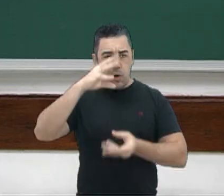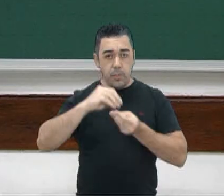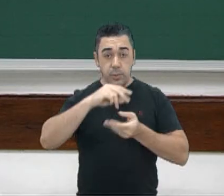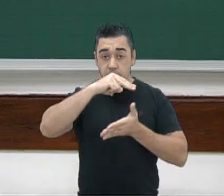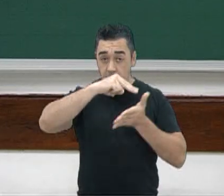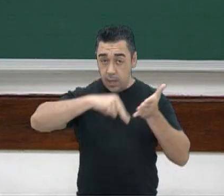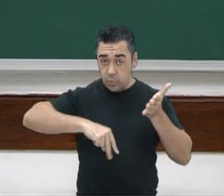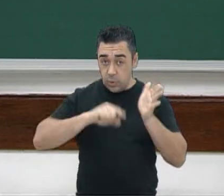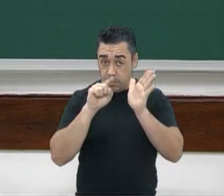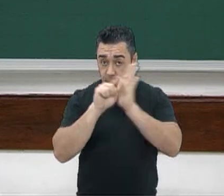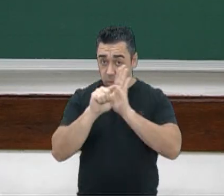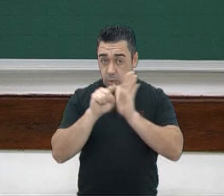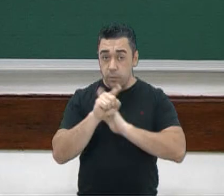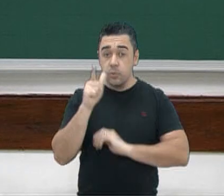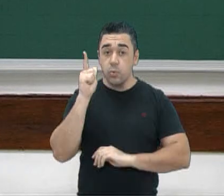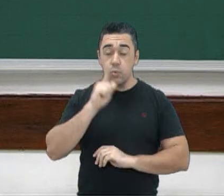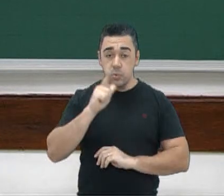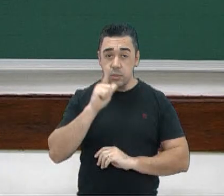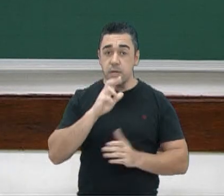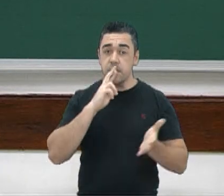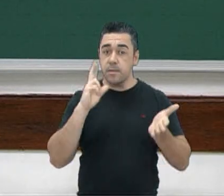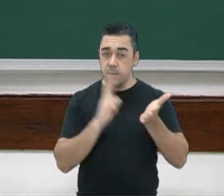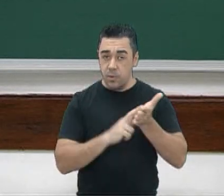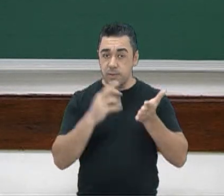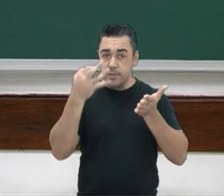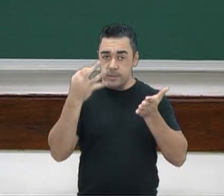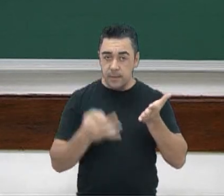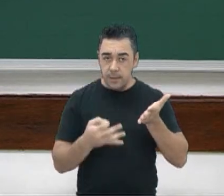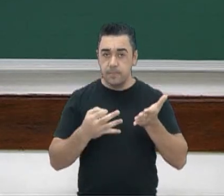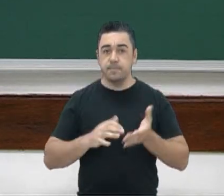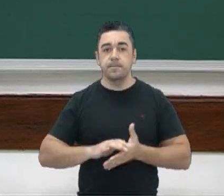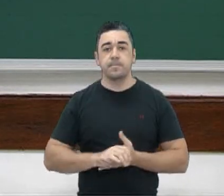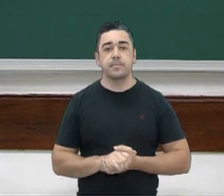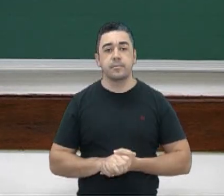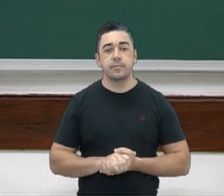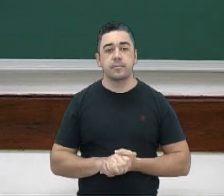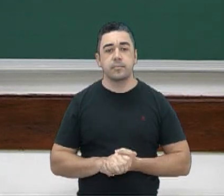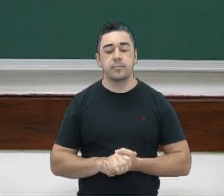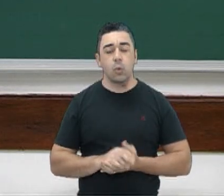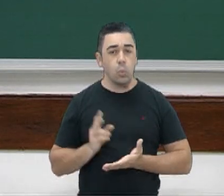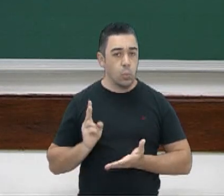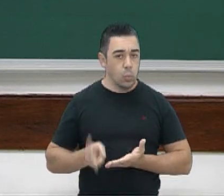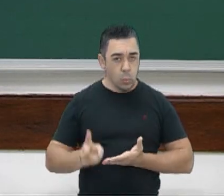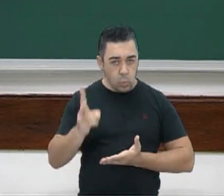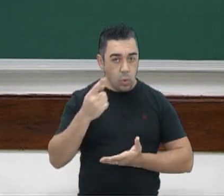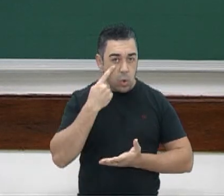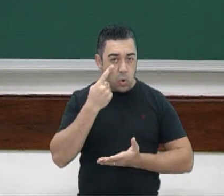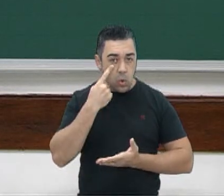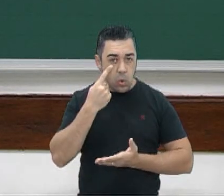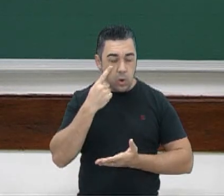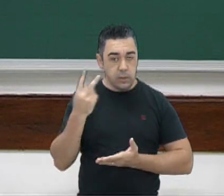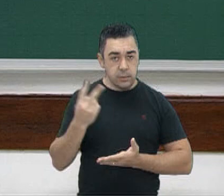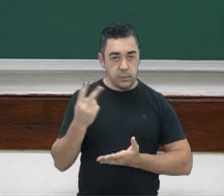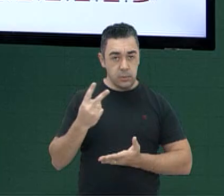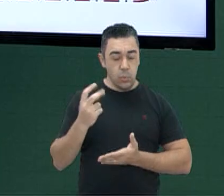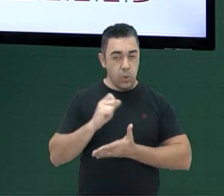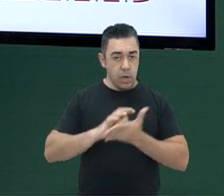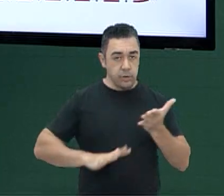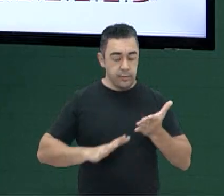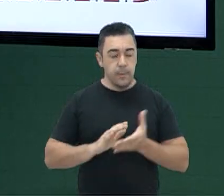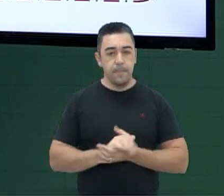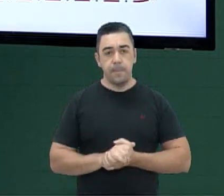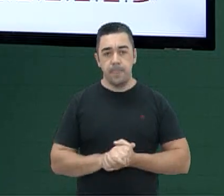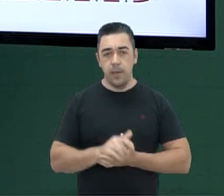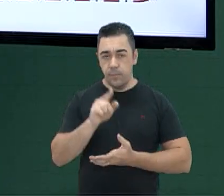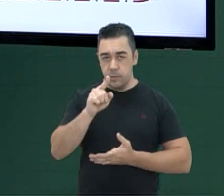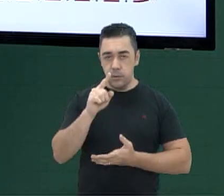das questões para que você possa respondê-las de forma adequada. Dando continuidade, vem a nossa segunda atividade. É